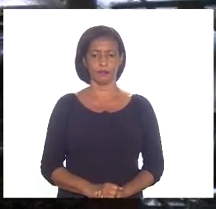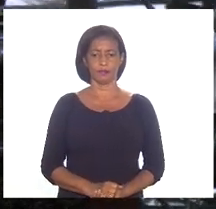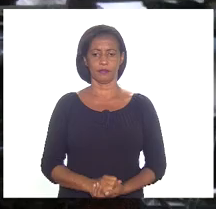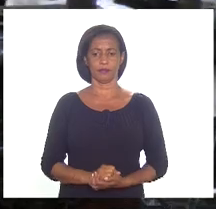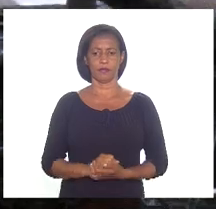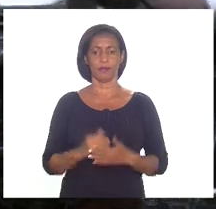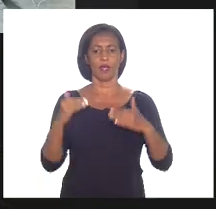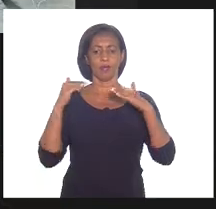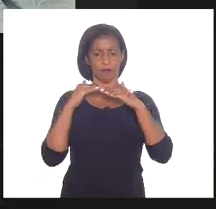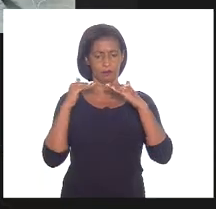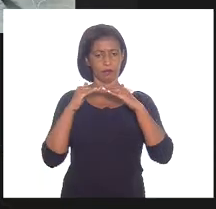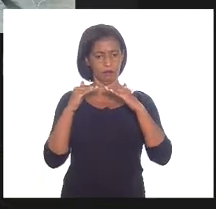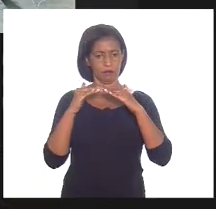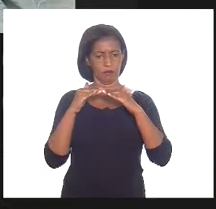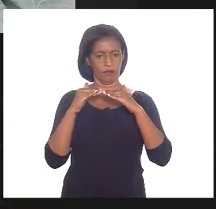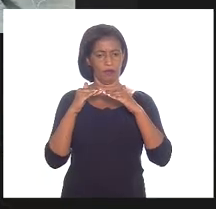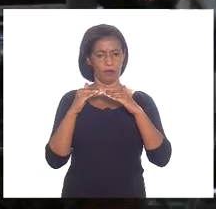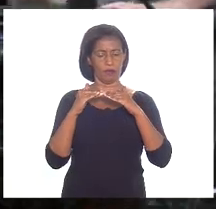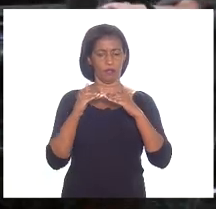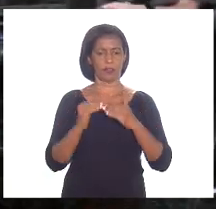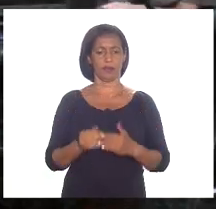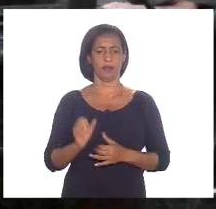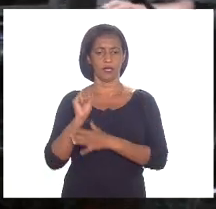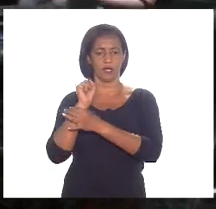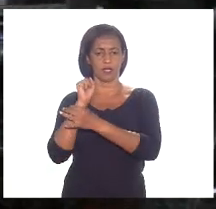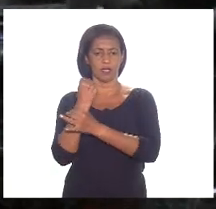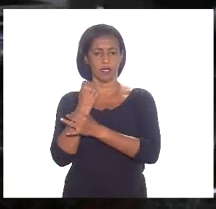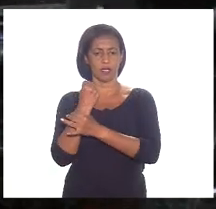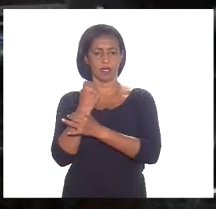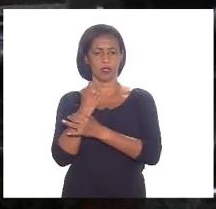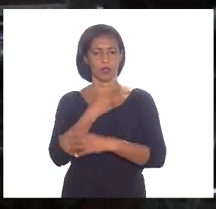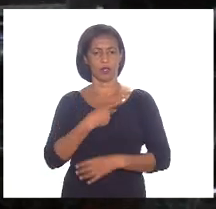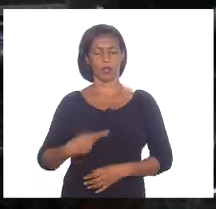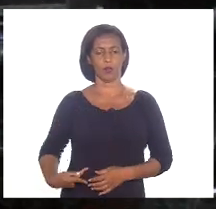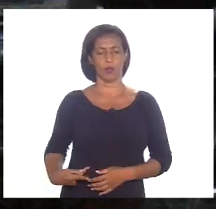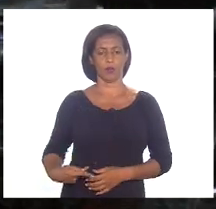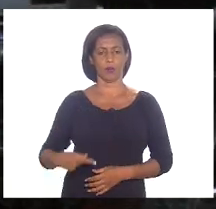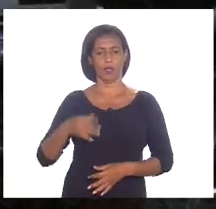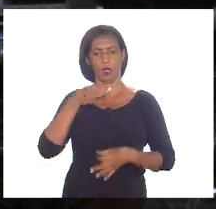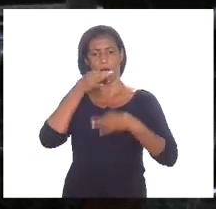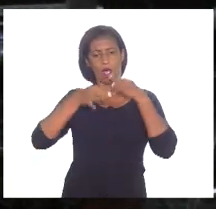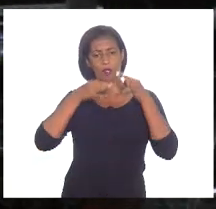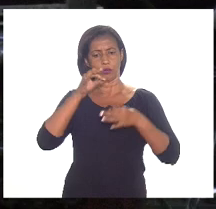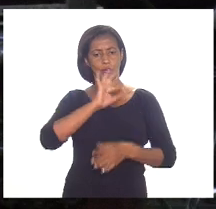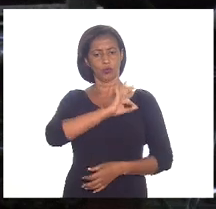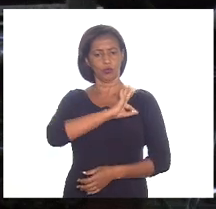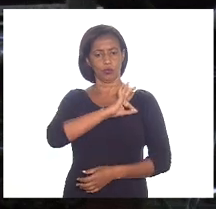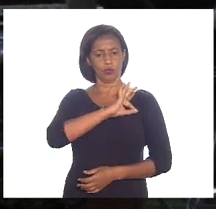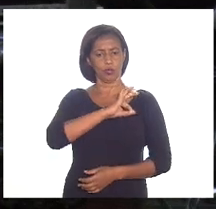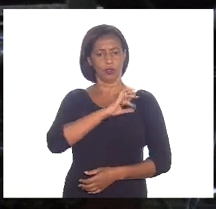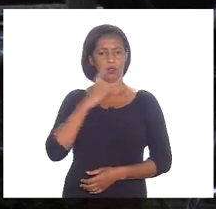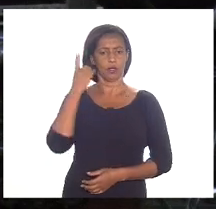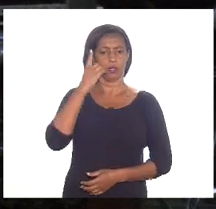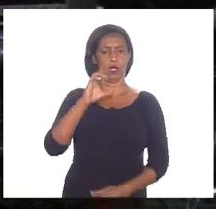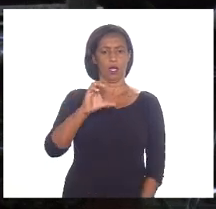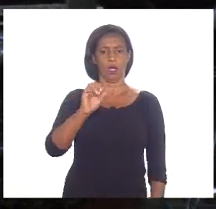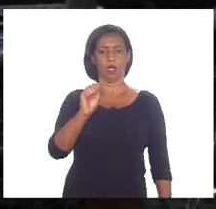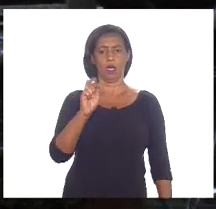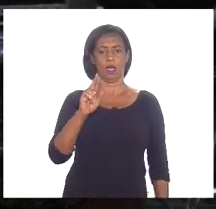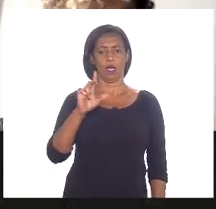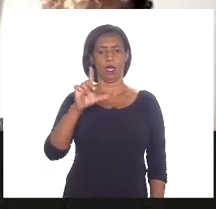o parecer favorável Presidente pela comissão de segurança pública e assuntos de polícia Deputado delegado Carlos Augusto